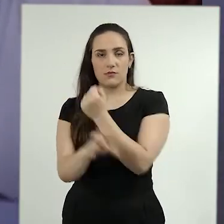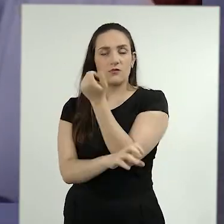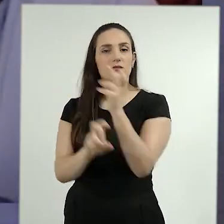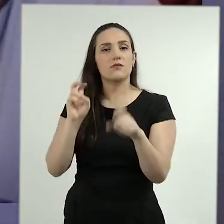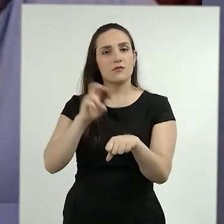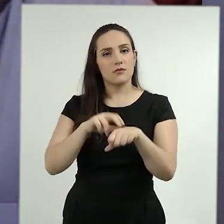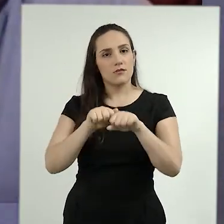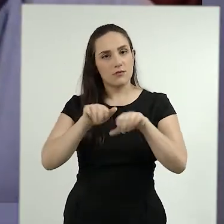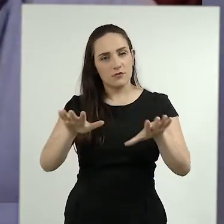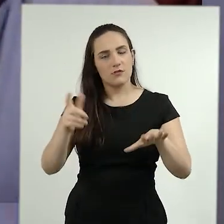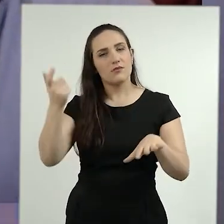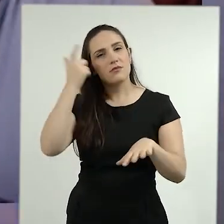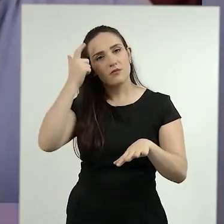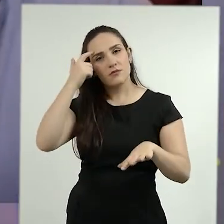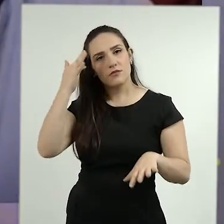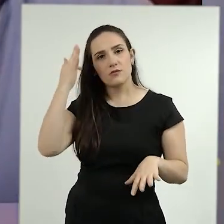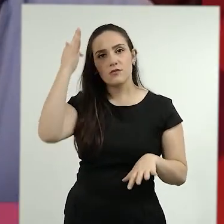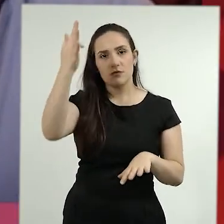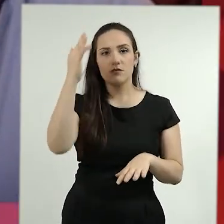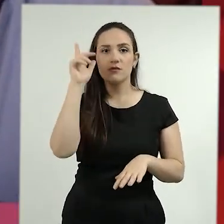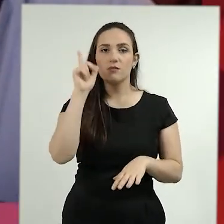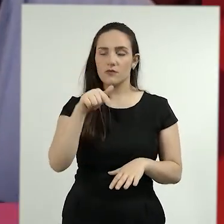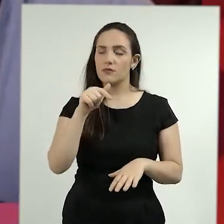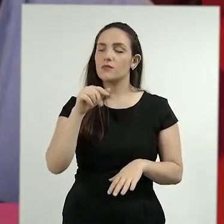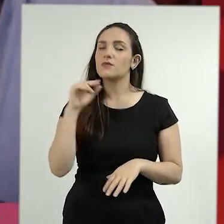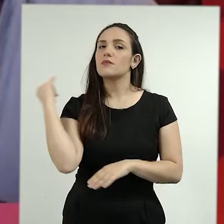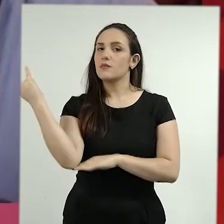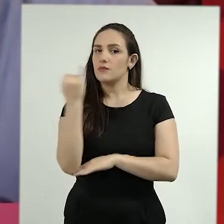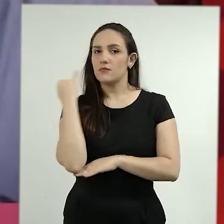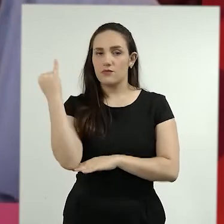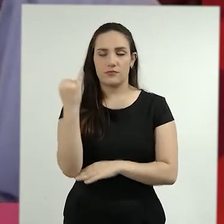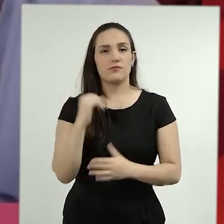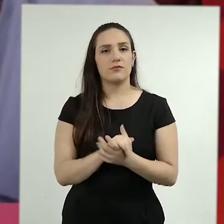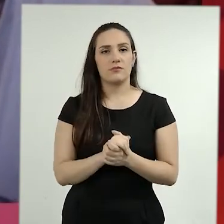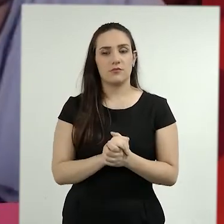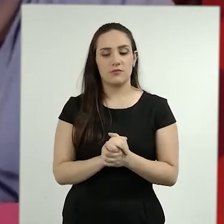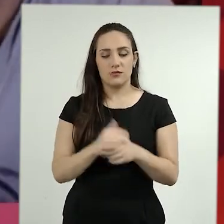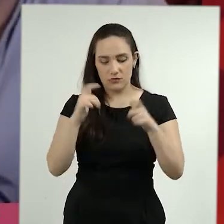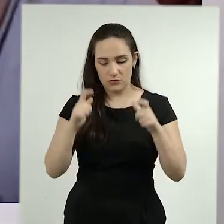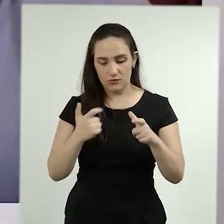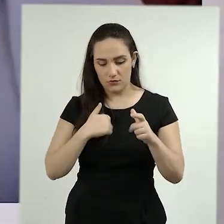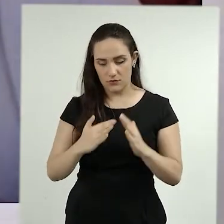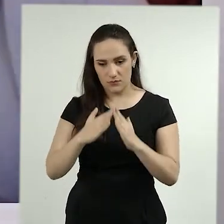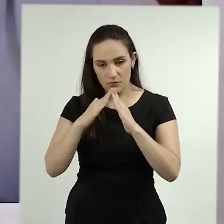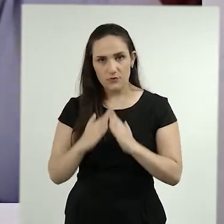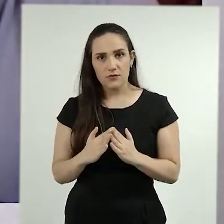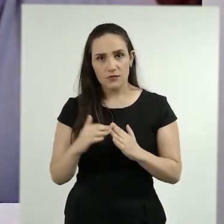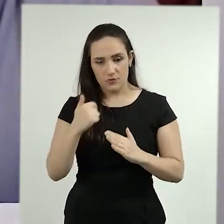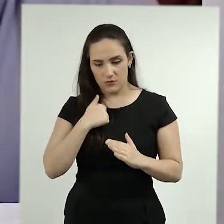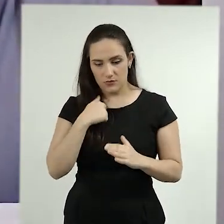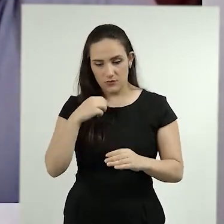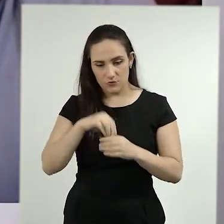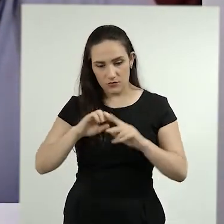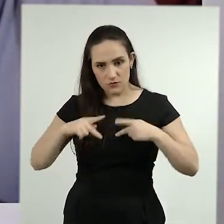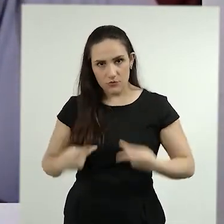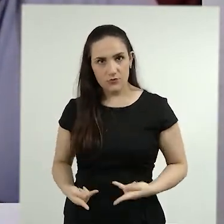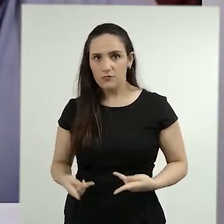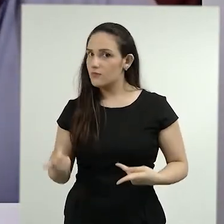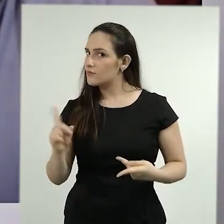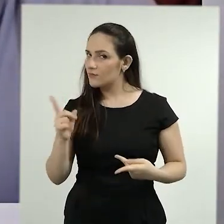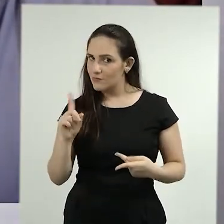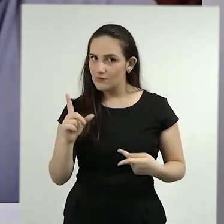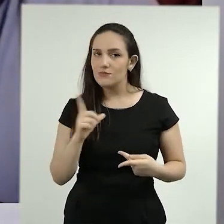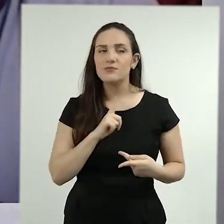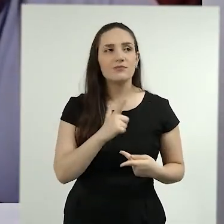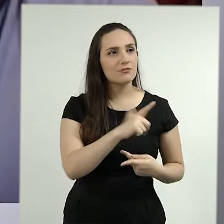pandemia, perspectivas de futuro, falando sobre o meio ambiente, que é tão importante, né, onde nós vivemos. Não somos só nós